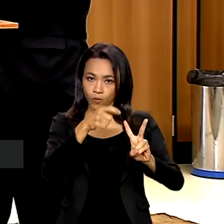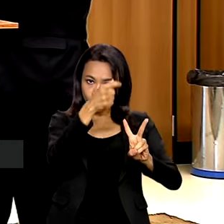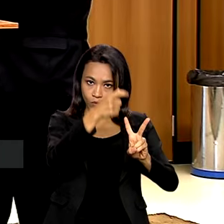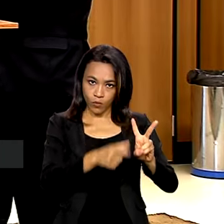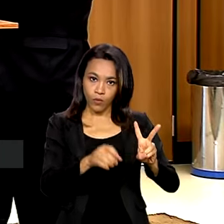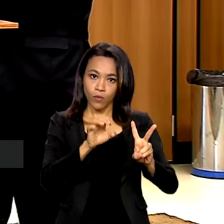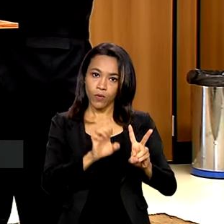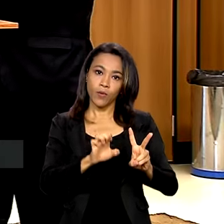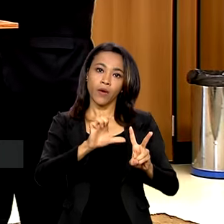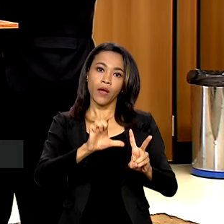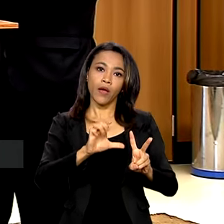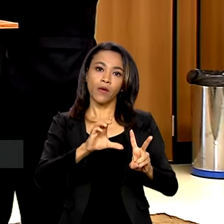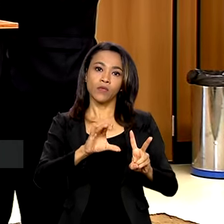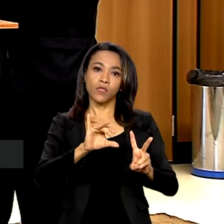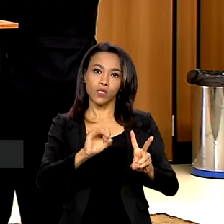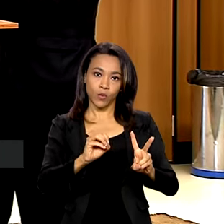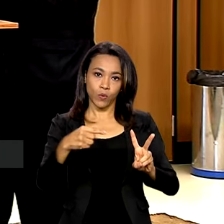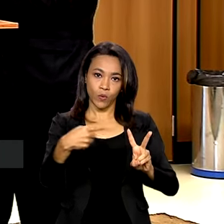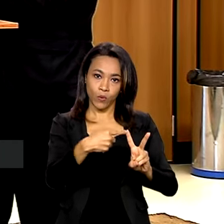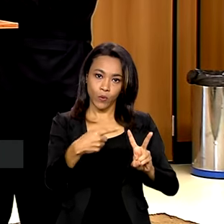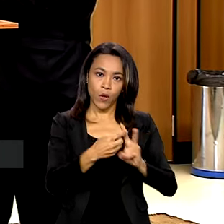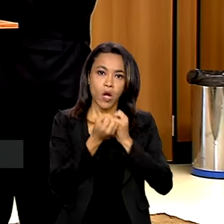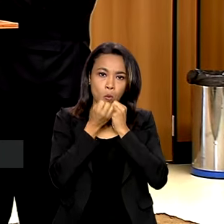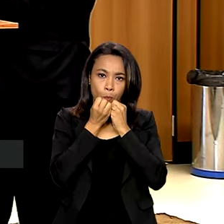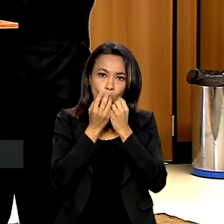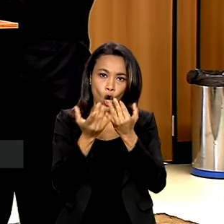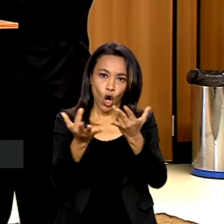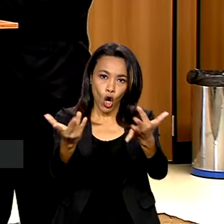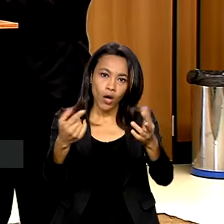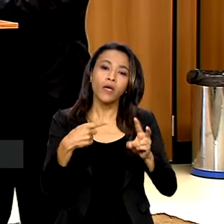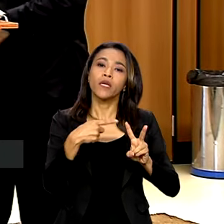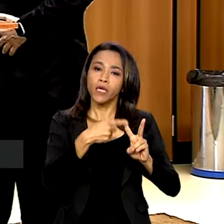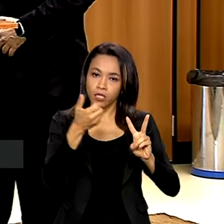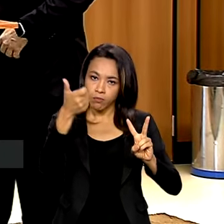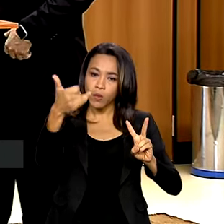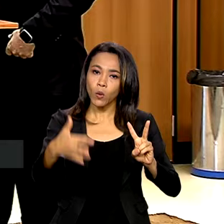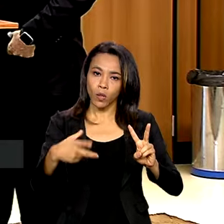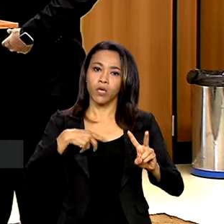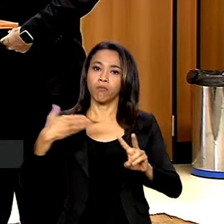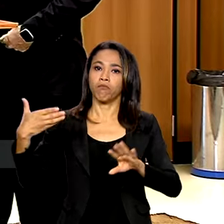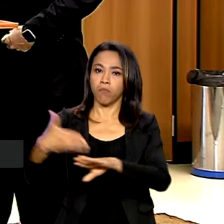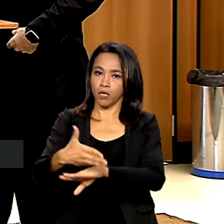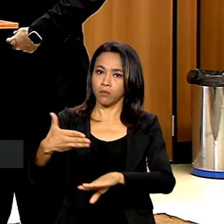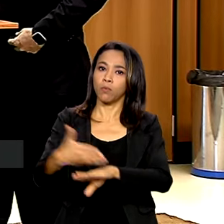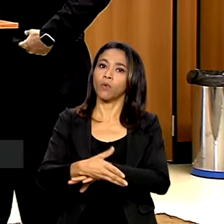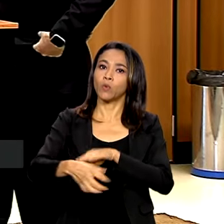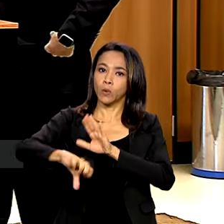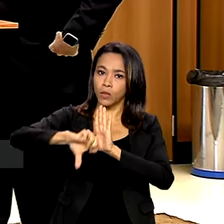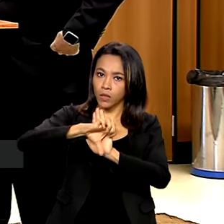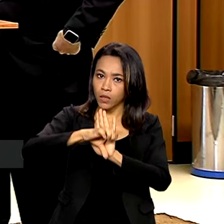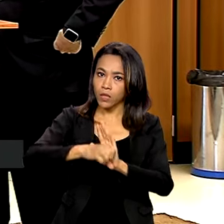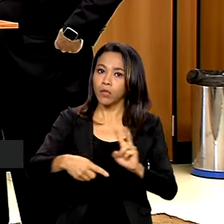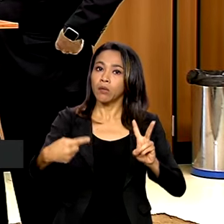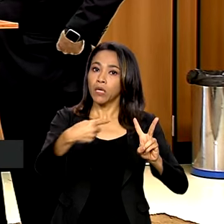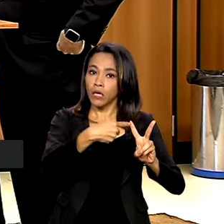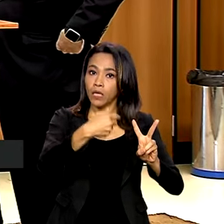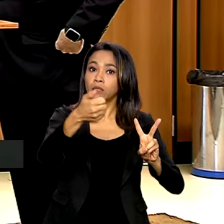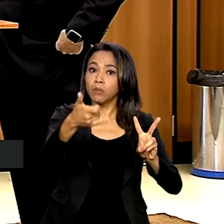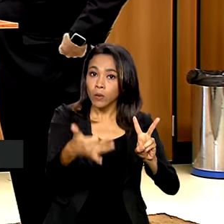confirmou participação na execução do crime e também na